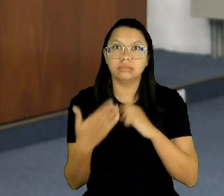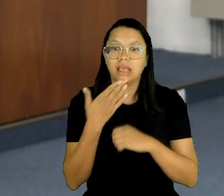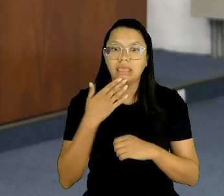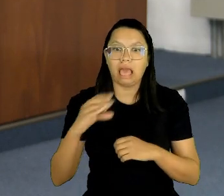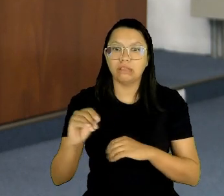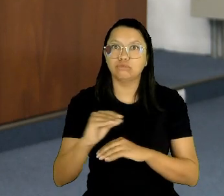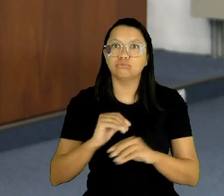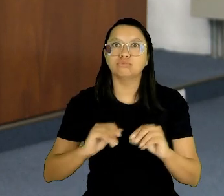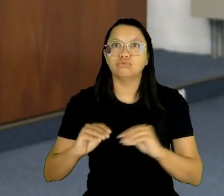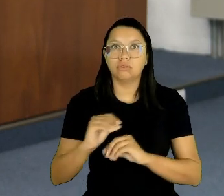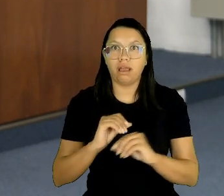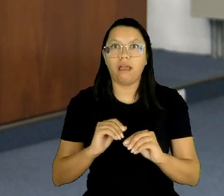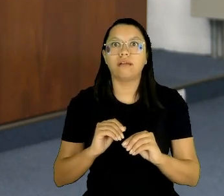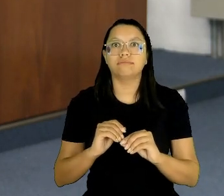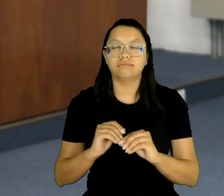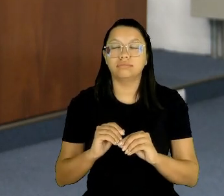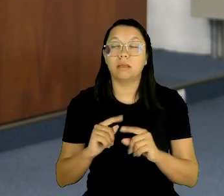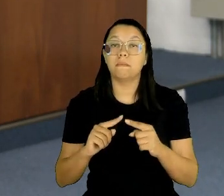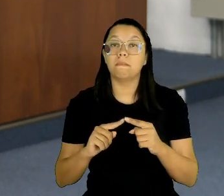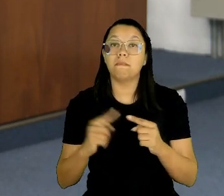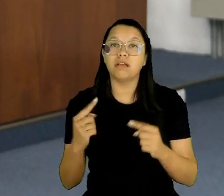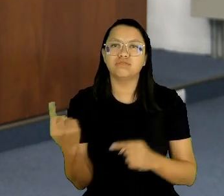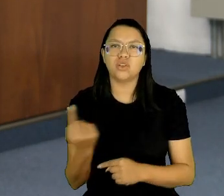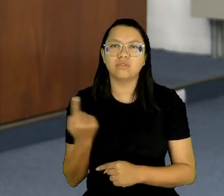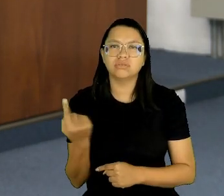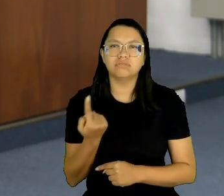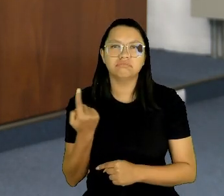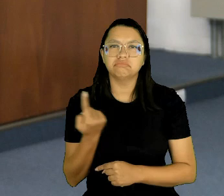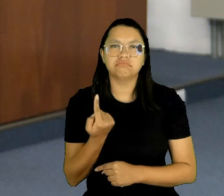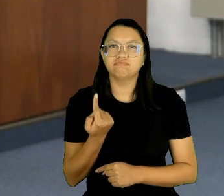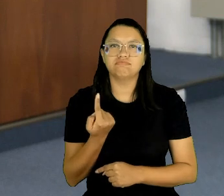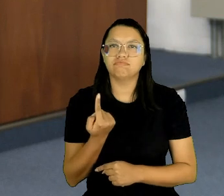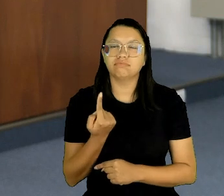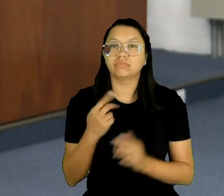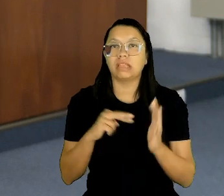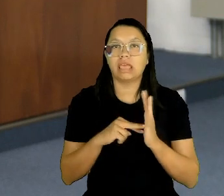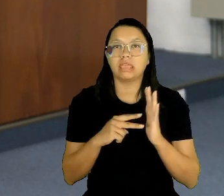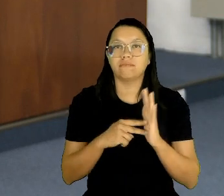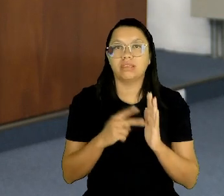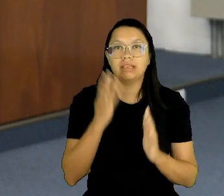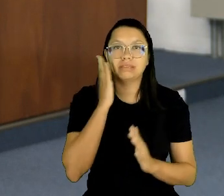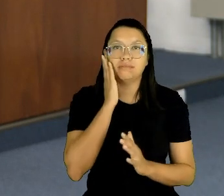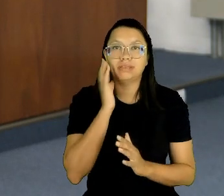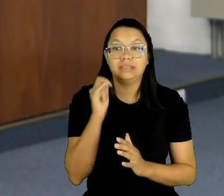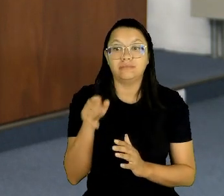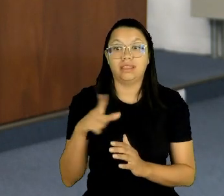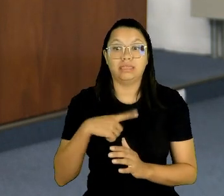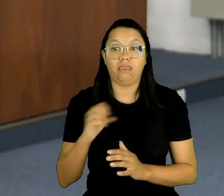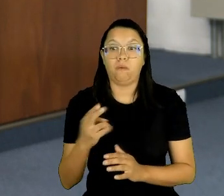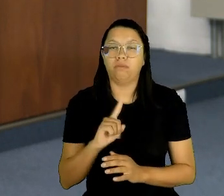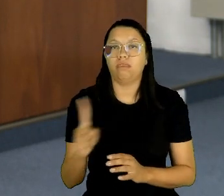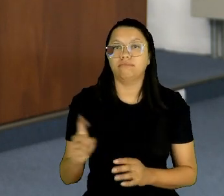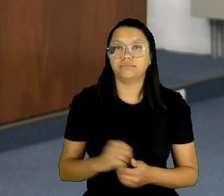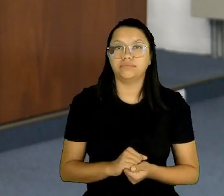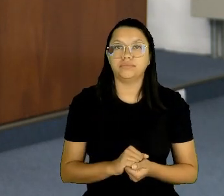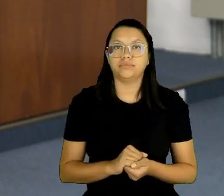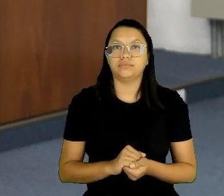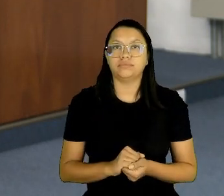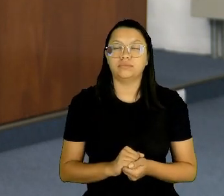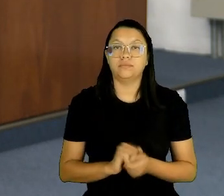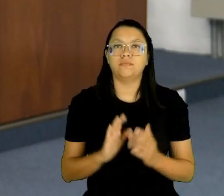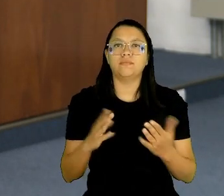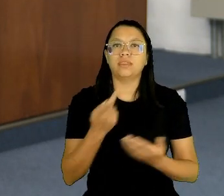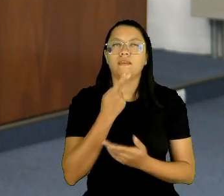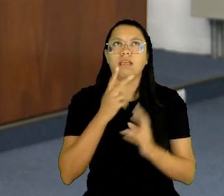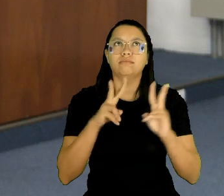muito carboidrato, muito açúcar contribui, mas sozinho não justifica definir se tal paciente vai ter diabetes